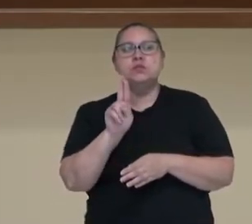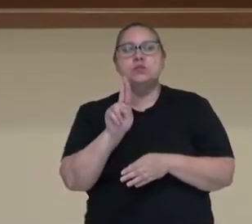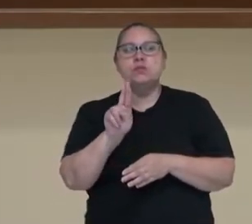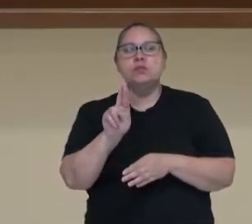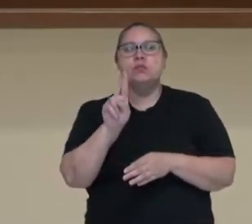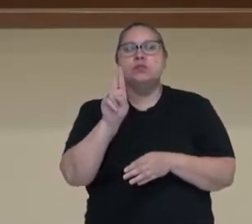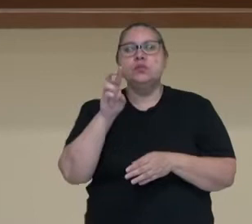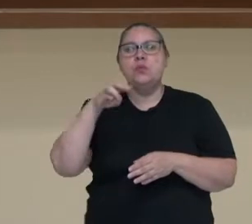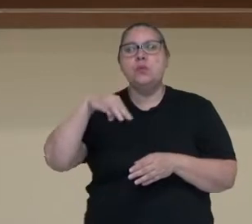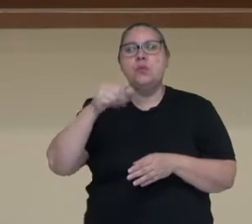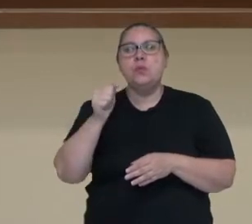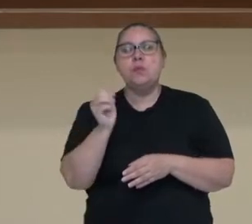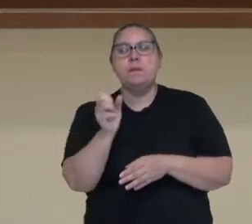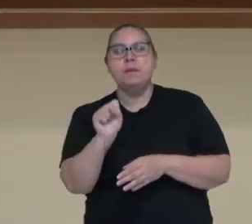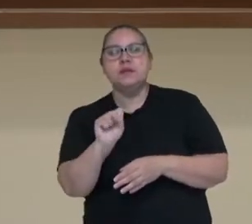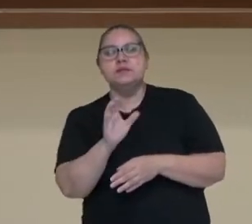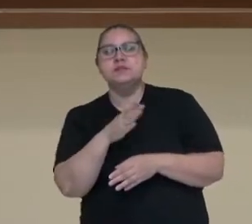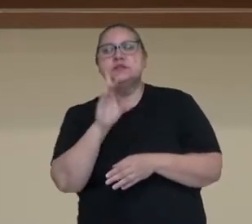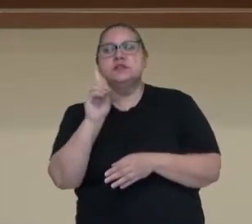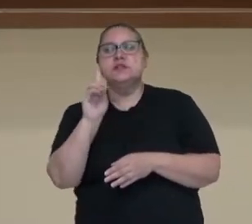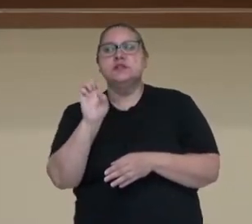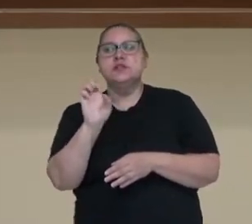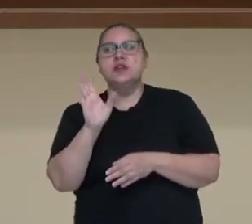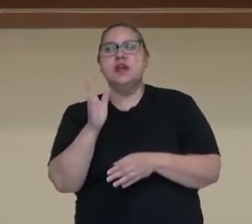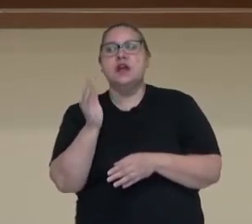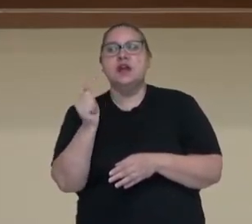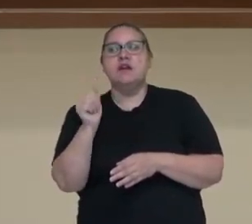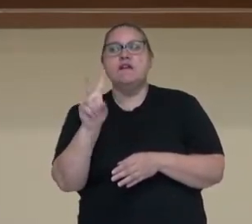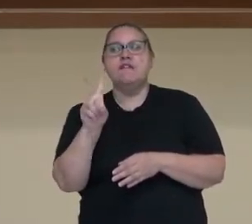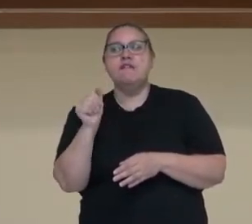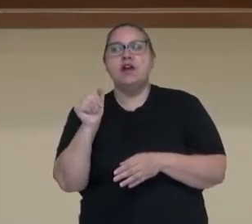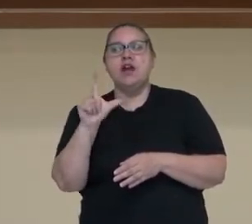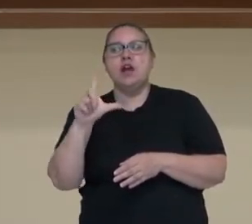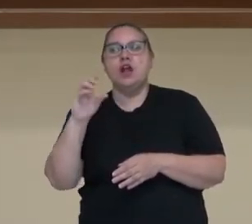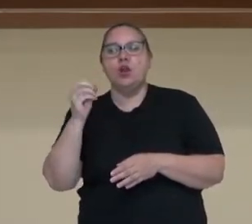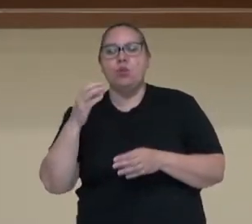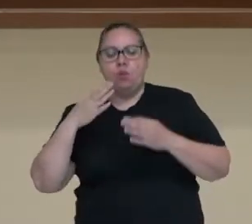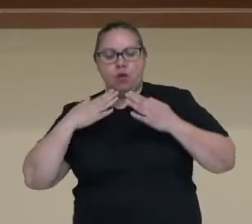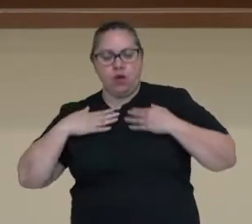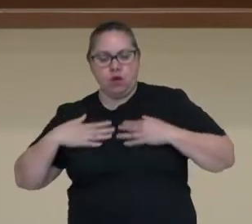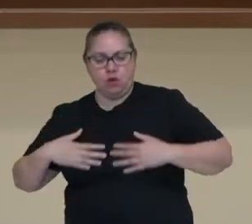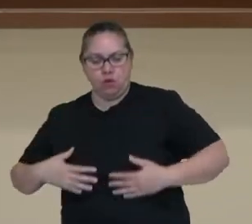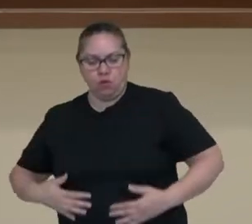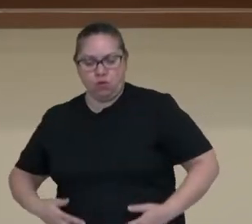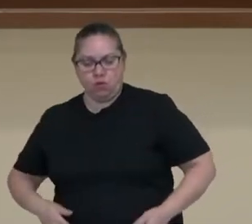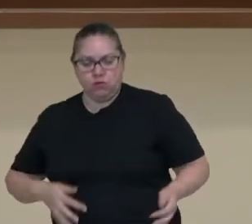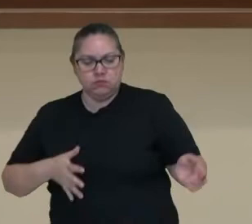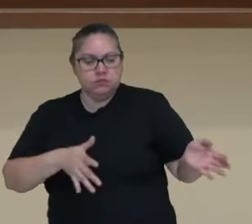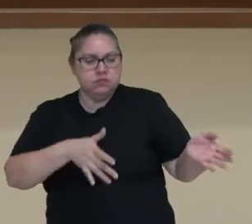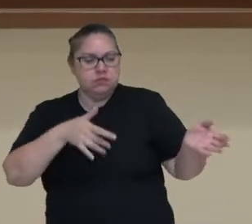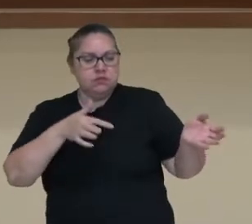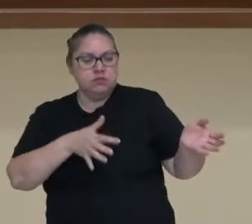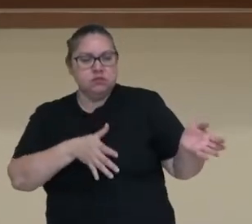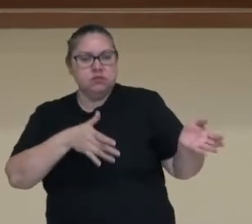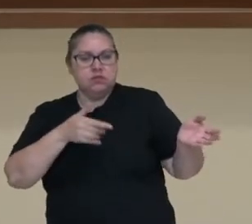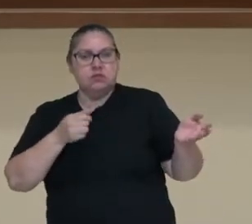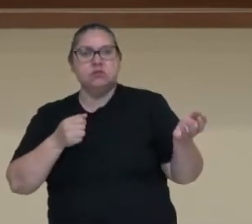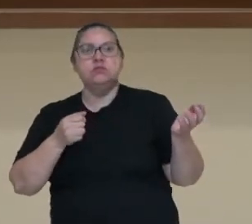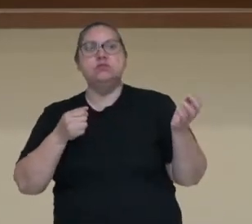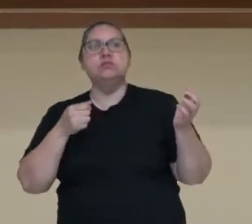o castelo, as pessoas com aquelas roupas medievais, os instrumentos musicais como